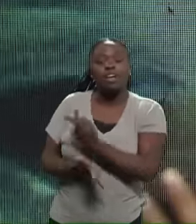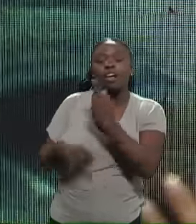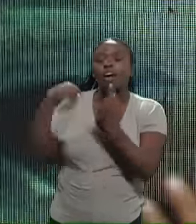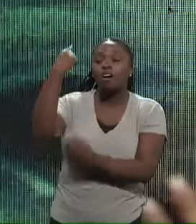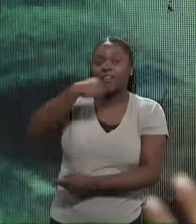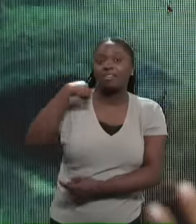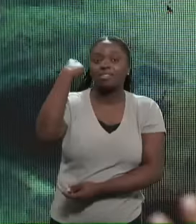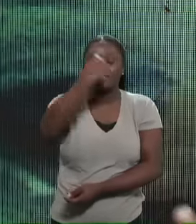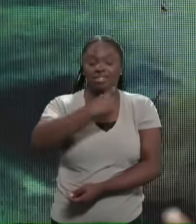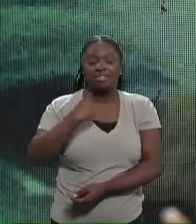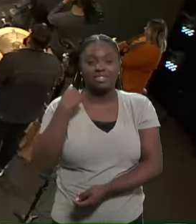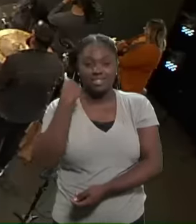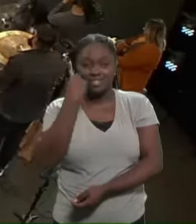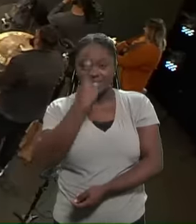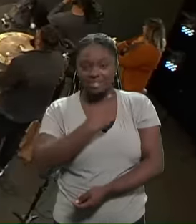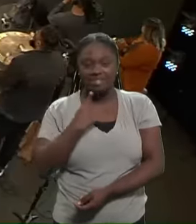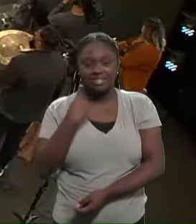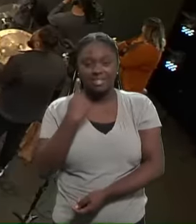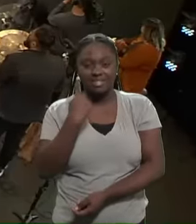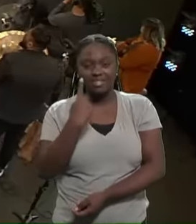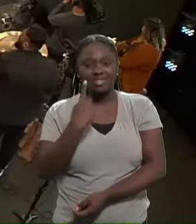horas.